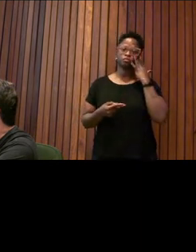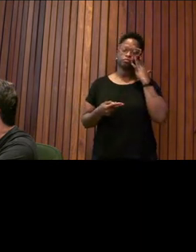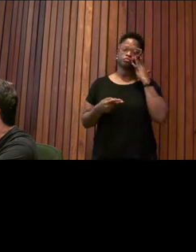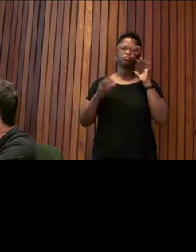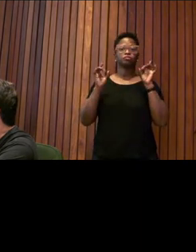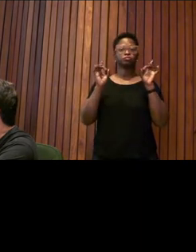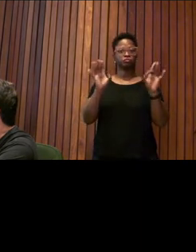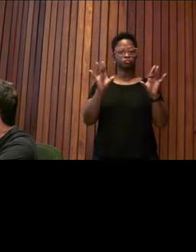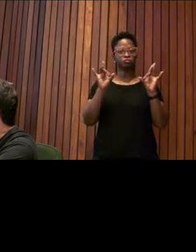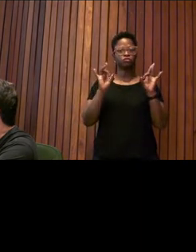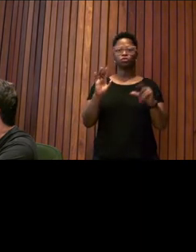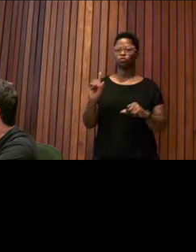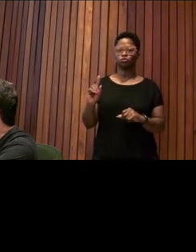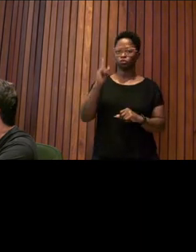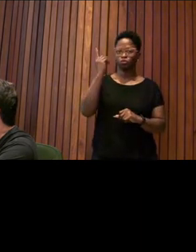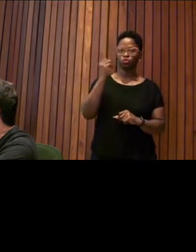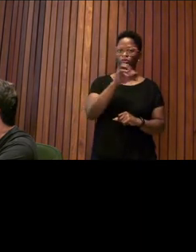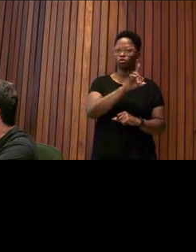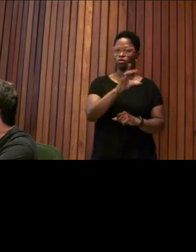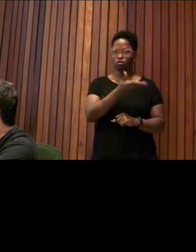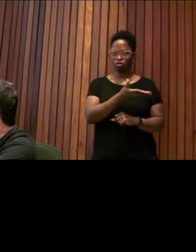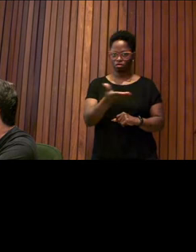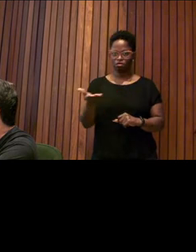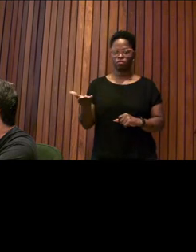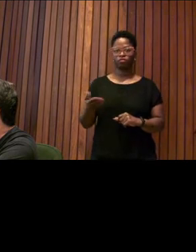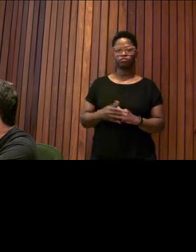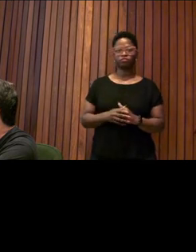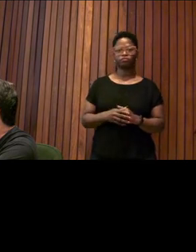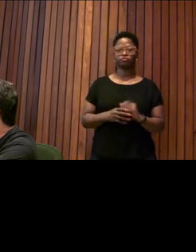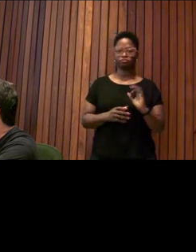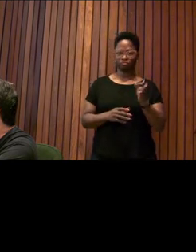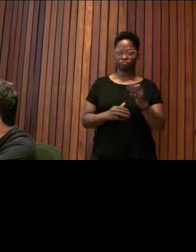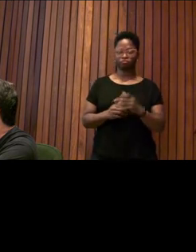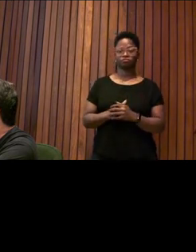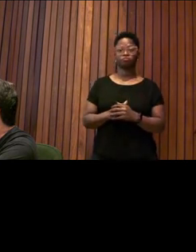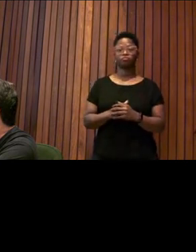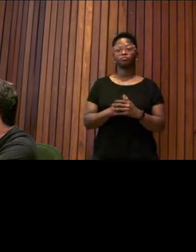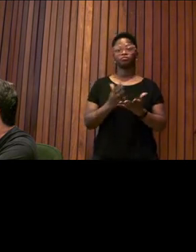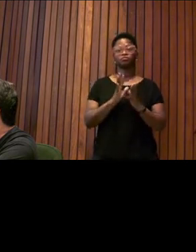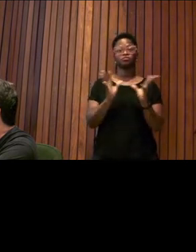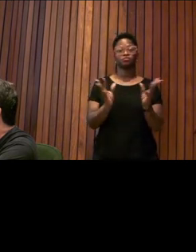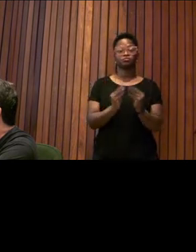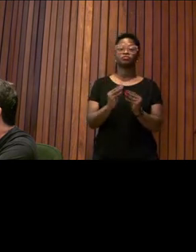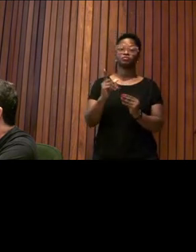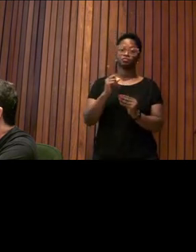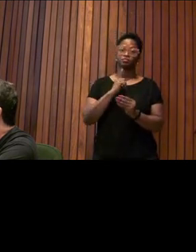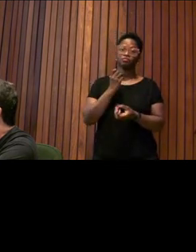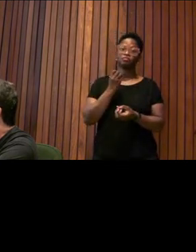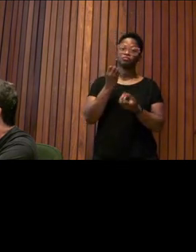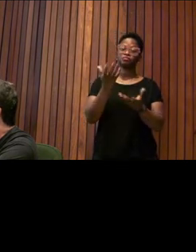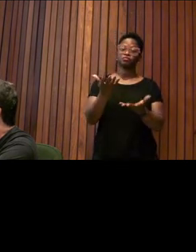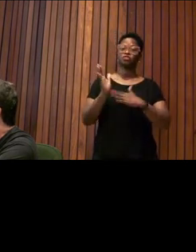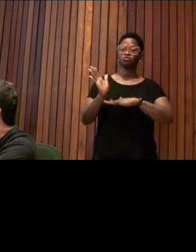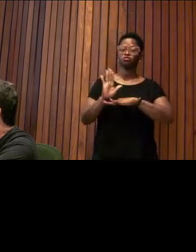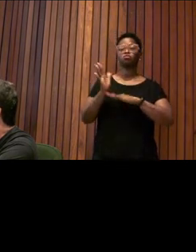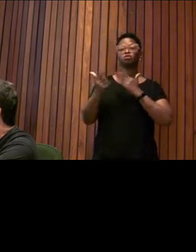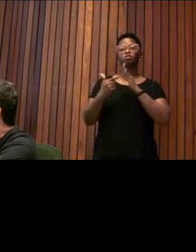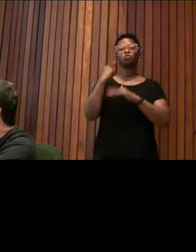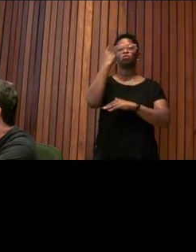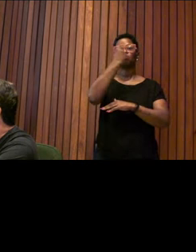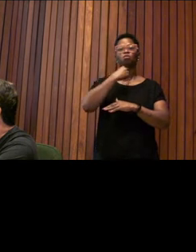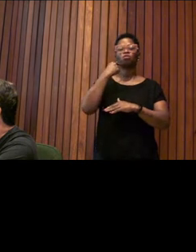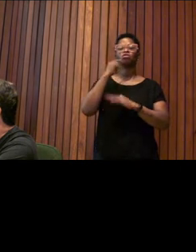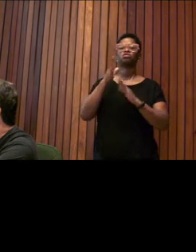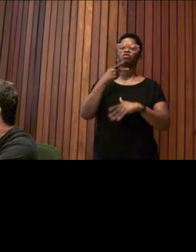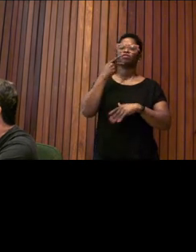especial, único de cada um de vocês, né? Era isso que eu tinha para dizer. Os filmes já foram 1h30, já falei